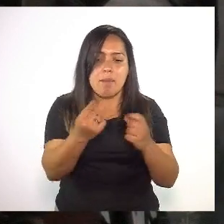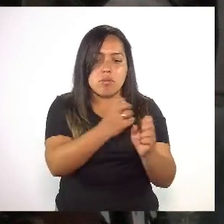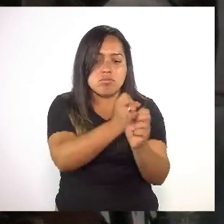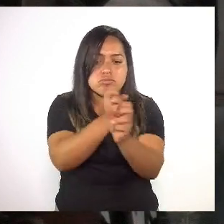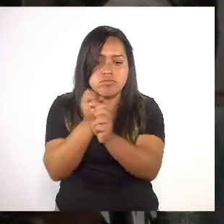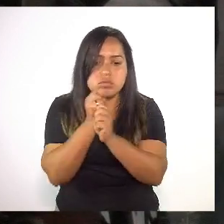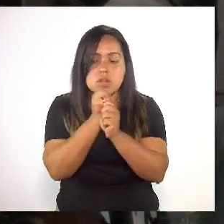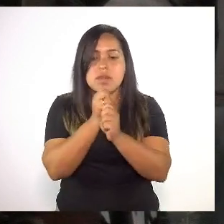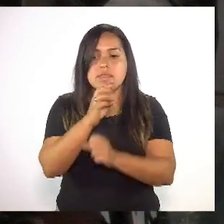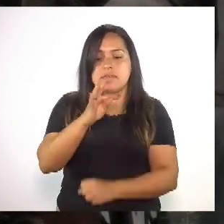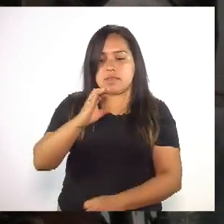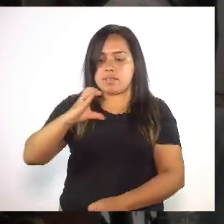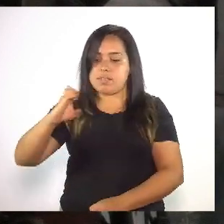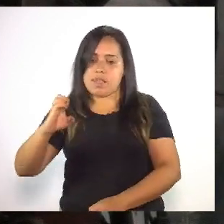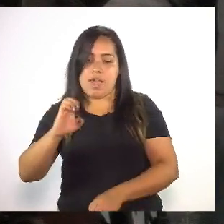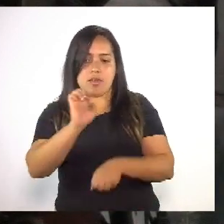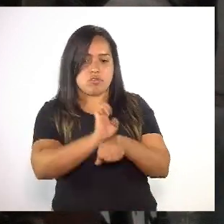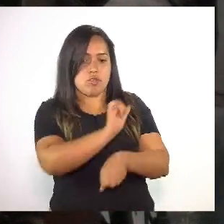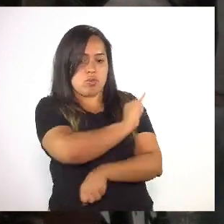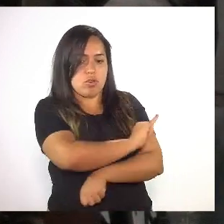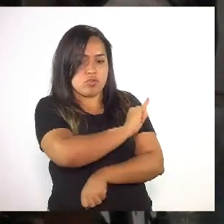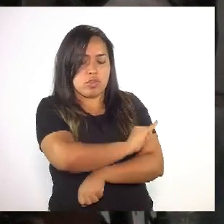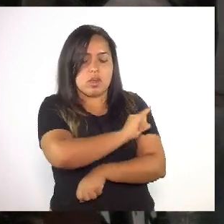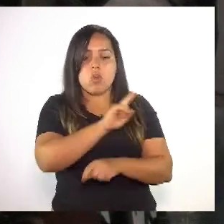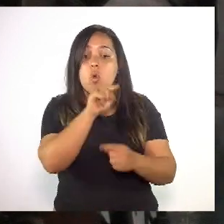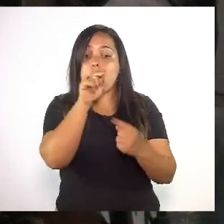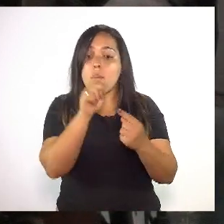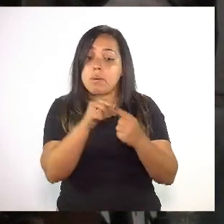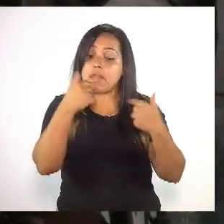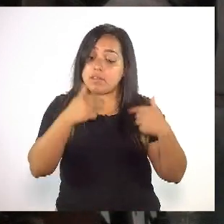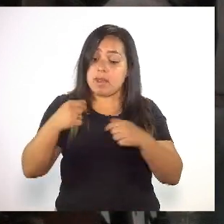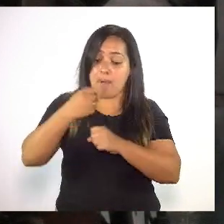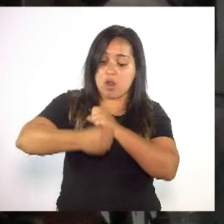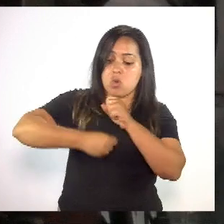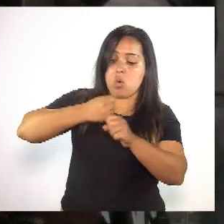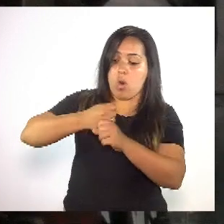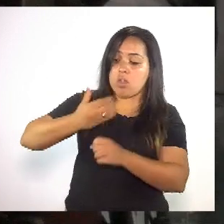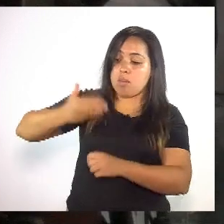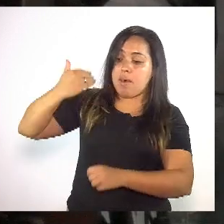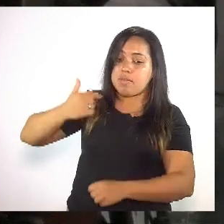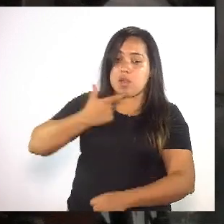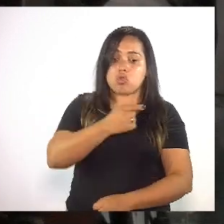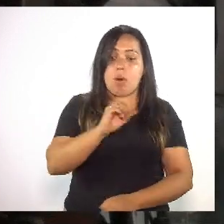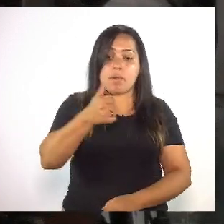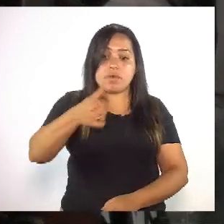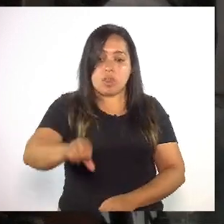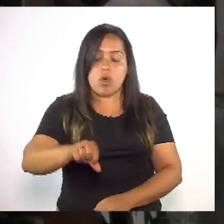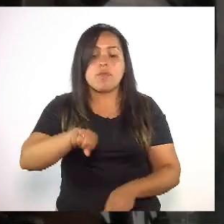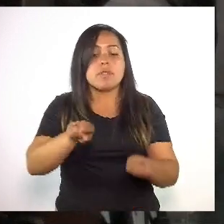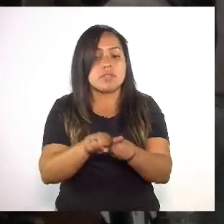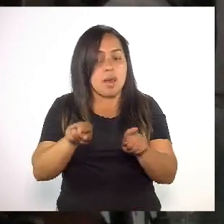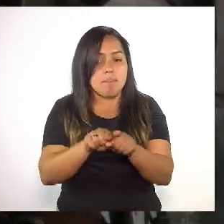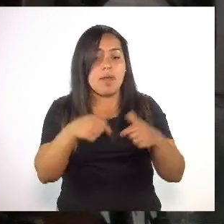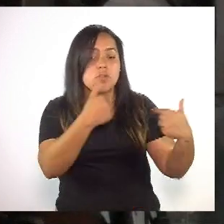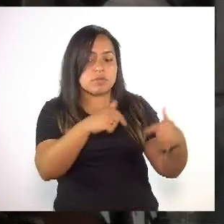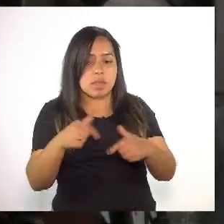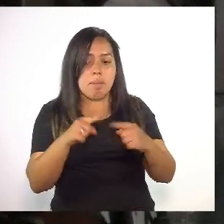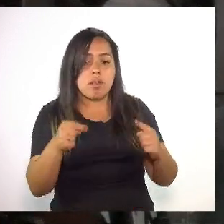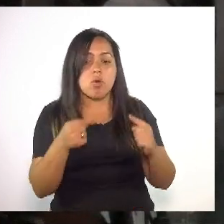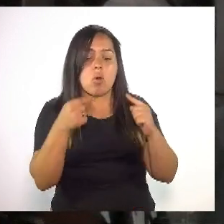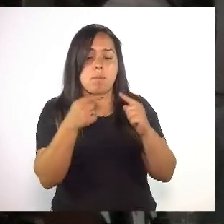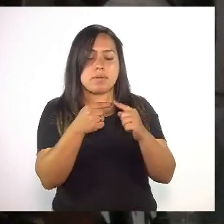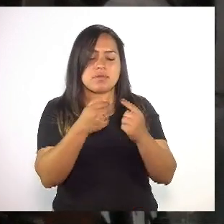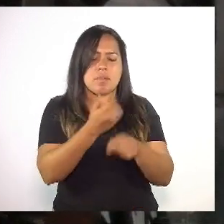Tribunal de Contas do Estado do Rio de Janeiro relativo ao exercício de 2019 e relatório das atividades do Tribunal durante